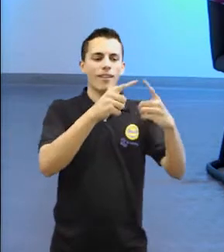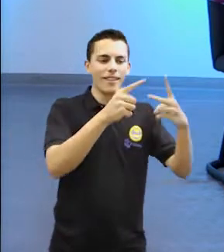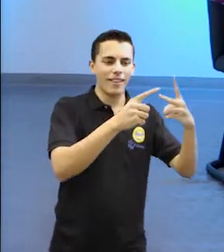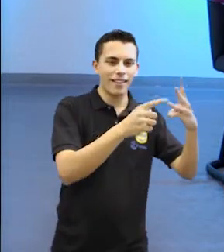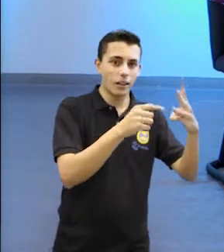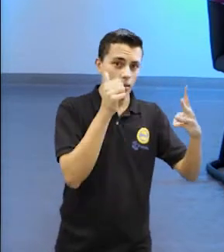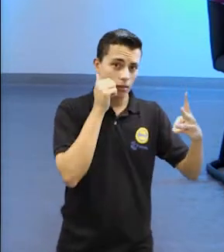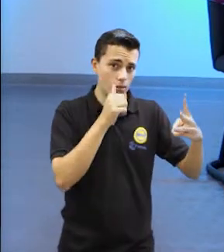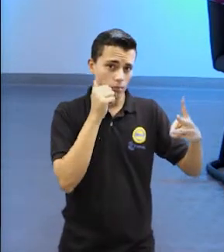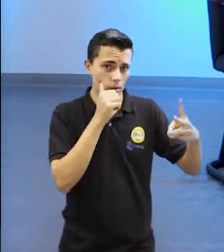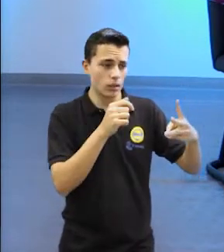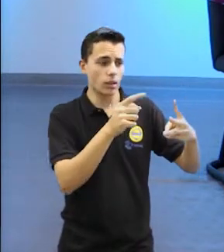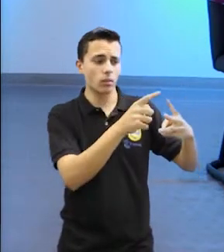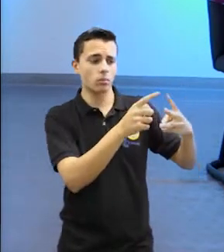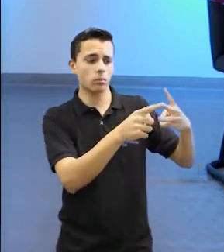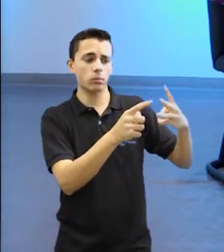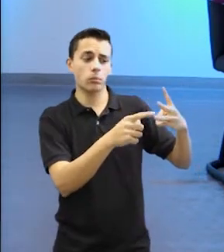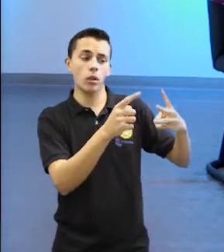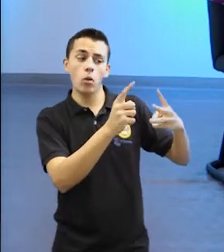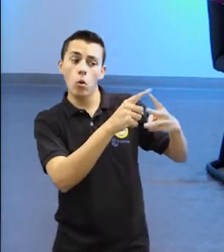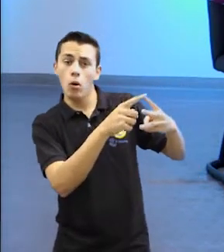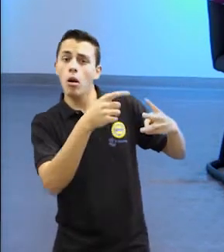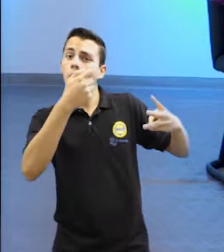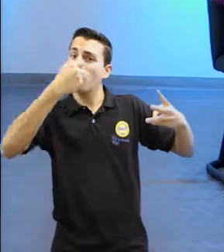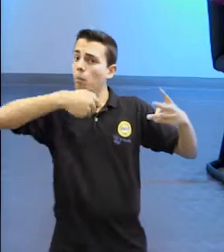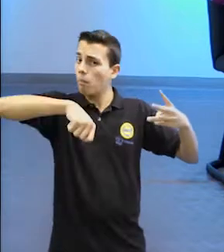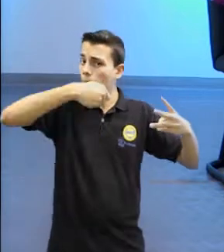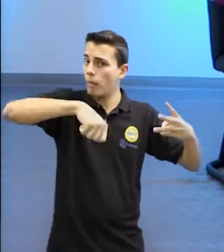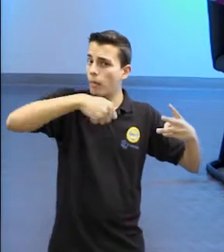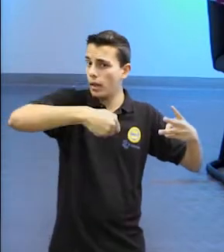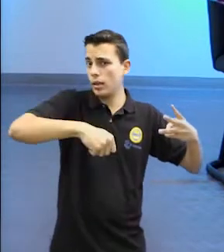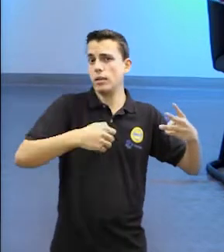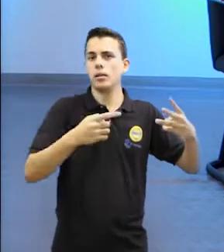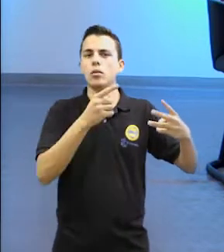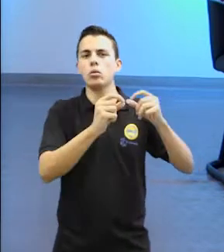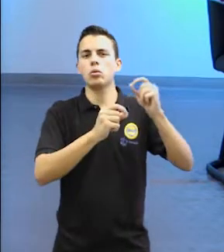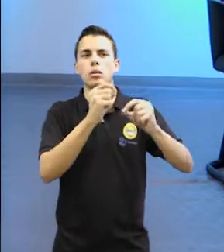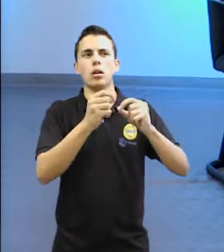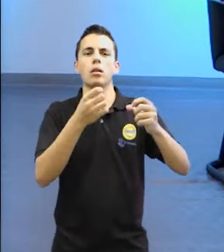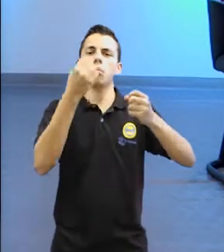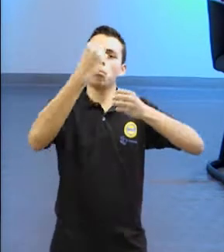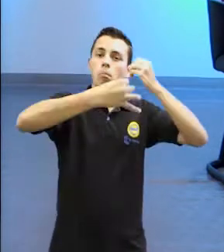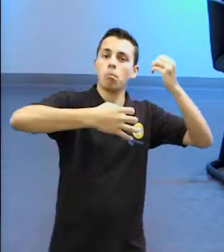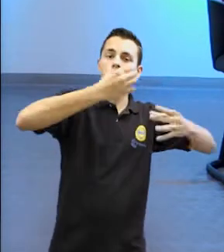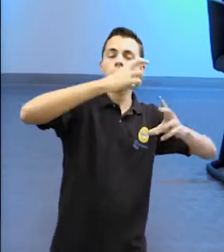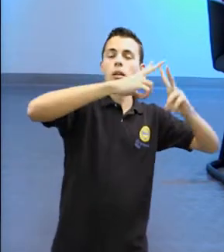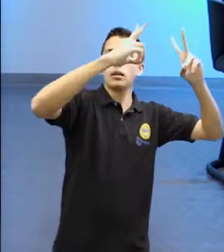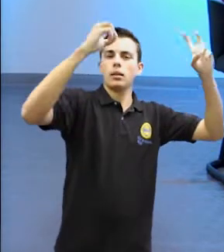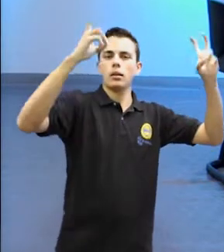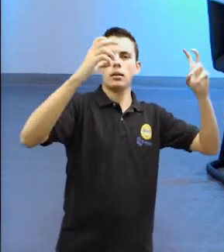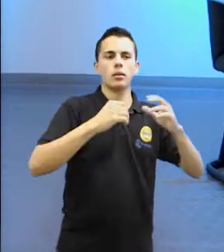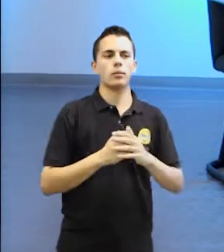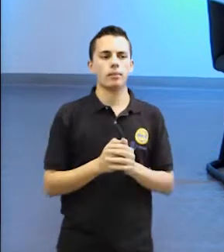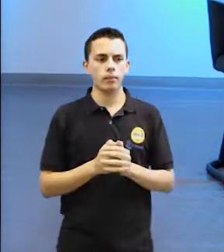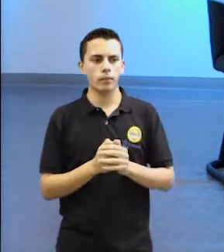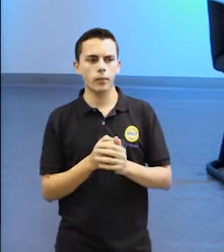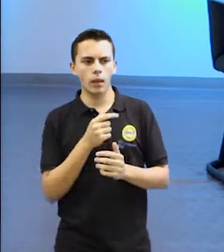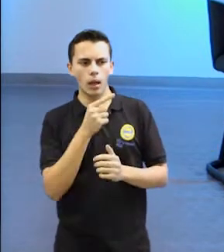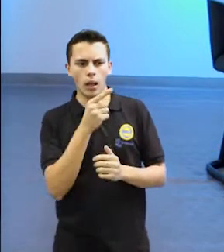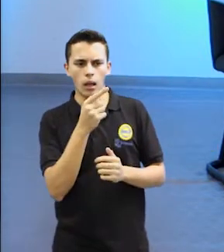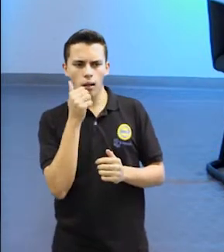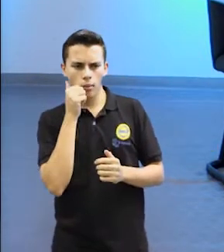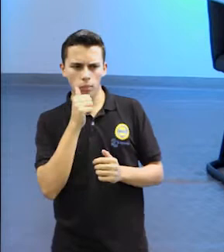condutor para trazer a informação. Uh-huh. E essa uma é a Florinda, né? Ela que teve o câncer? Ou não? Porque